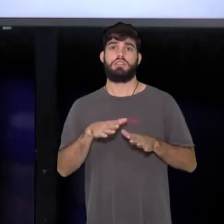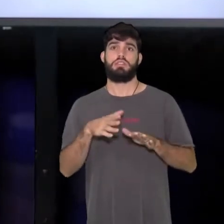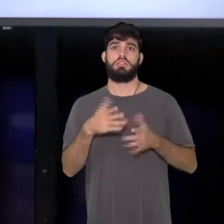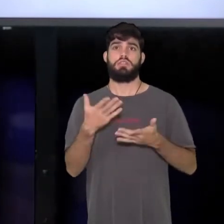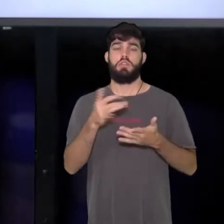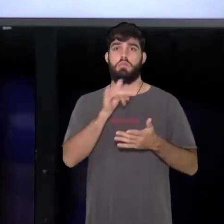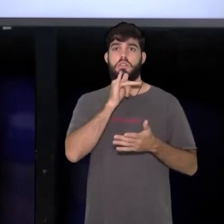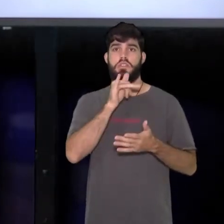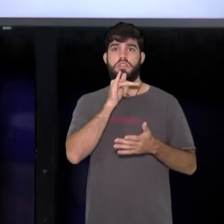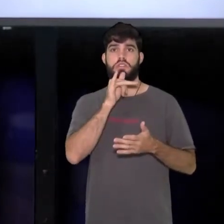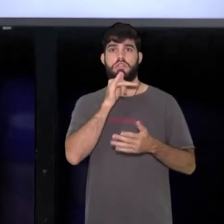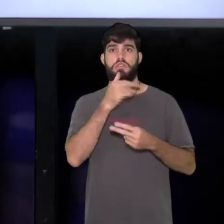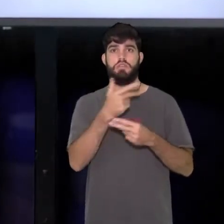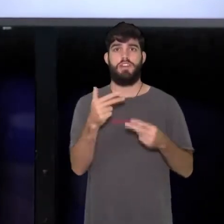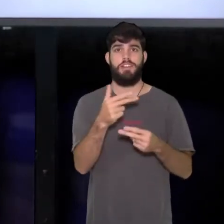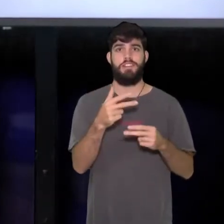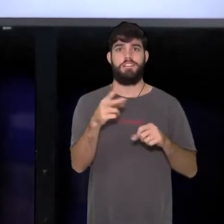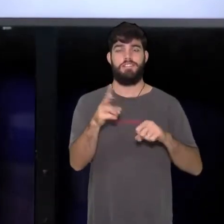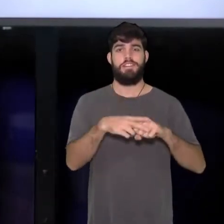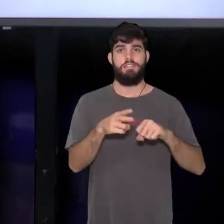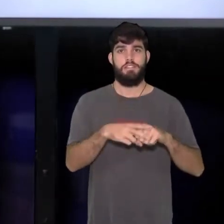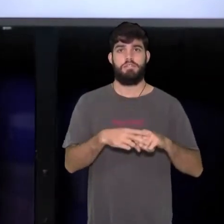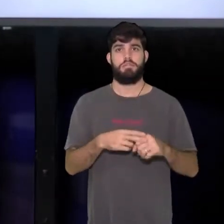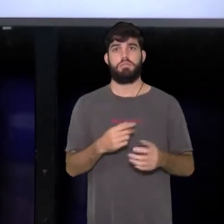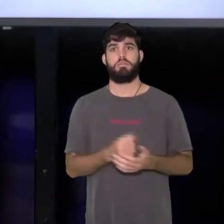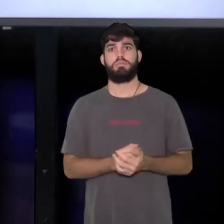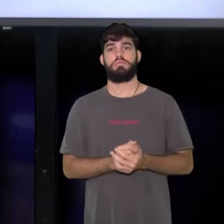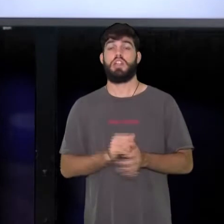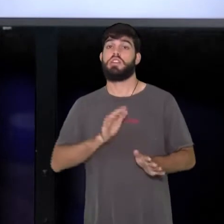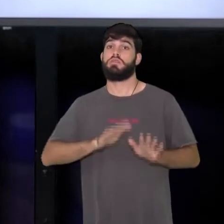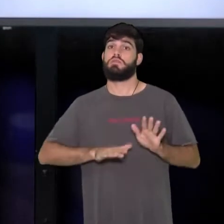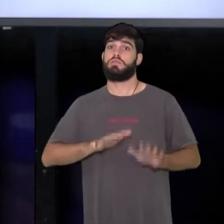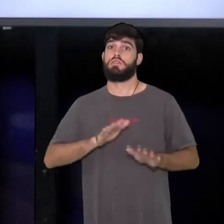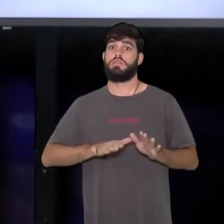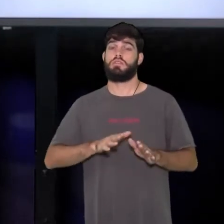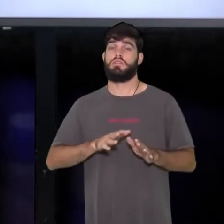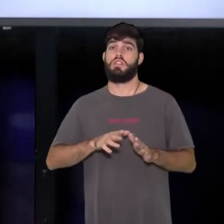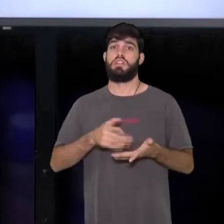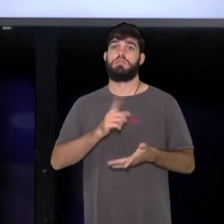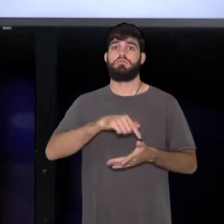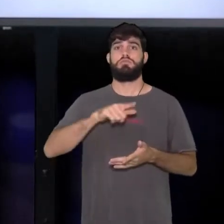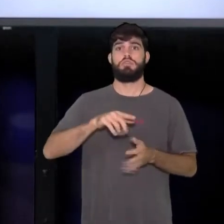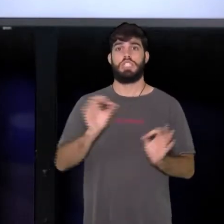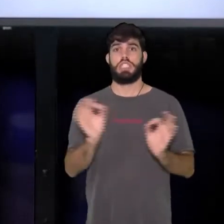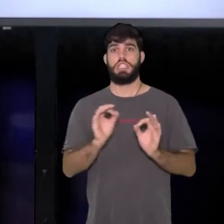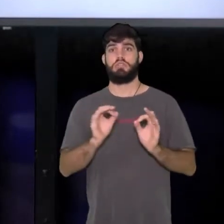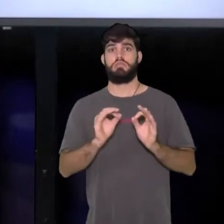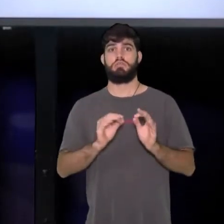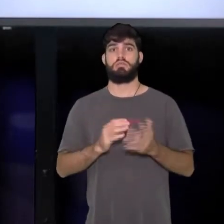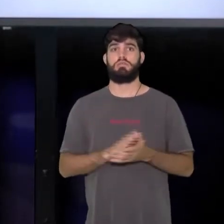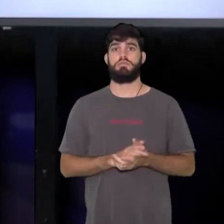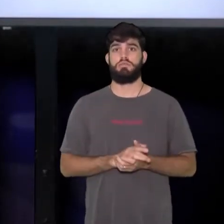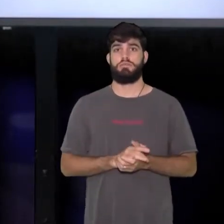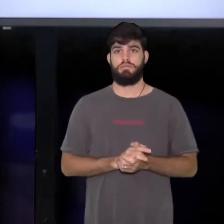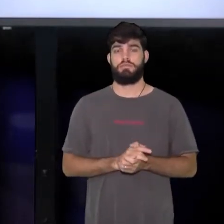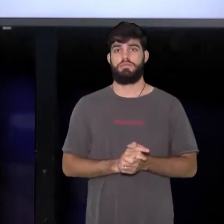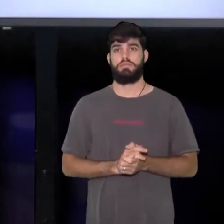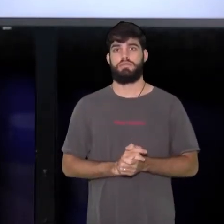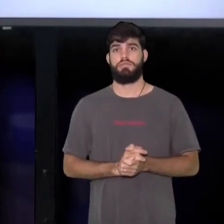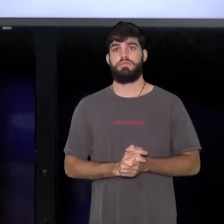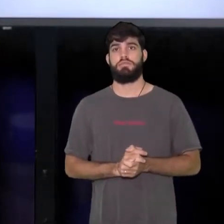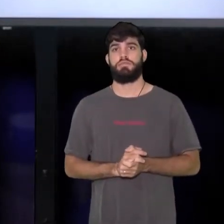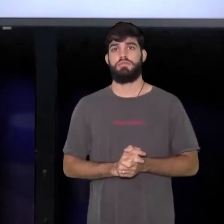né? A linguagem híbrida, só que utilizando, muitas vezes, uma variedade não padrão. Por exemplo, quando nós